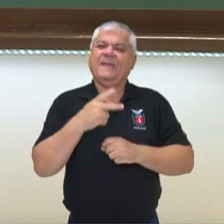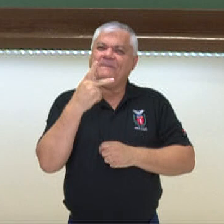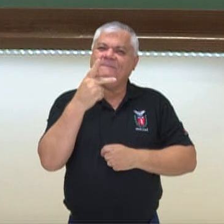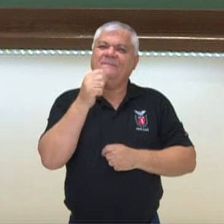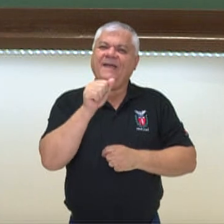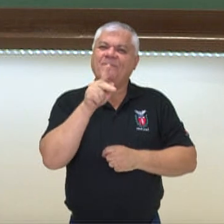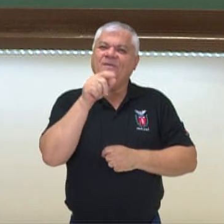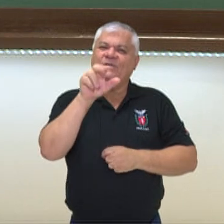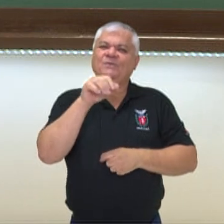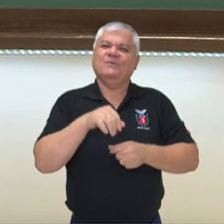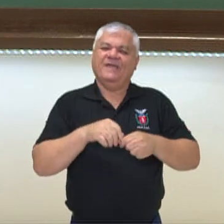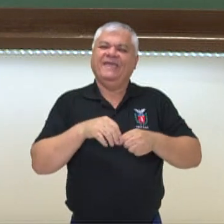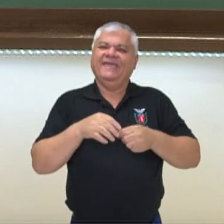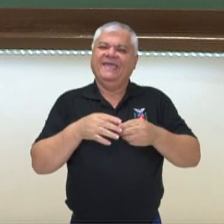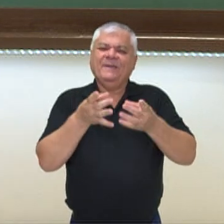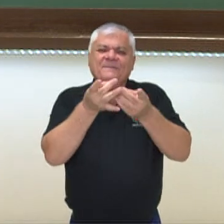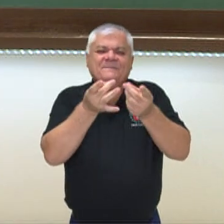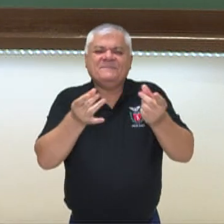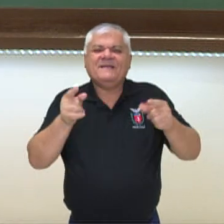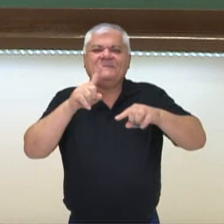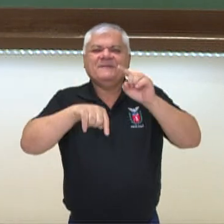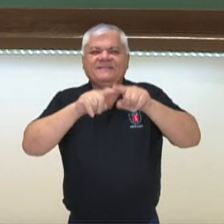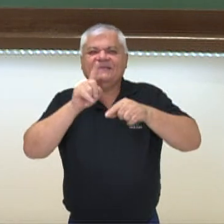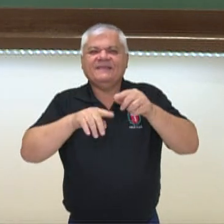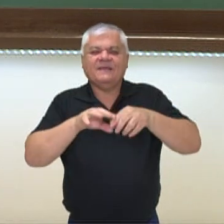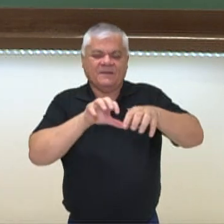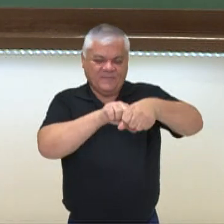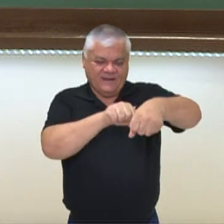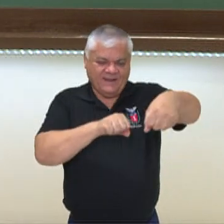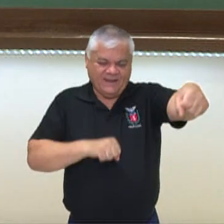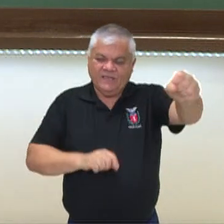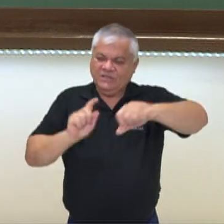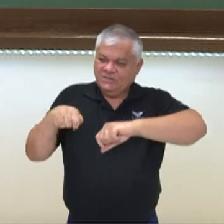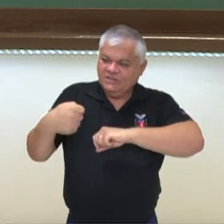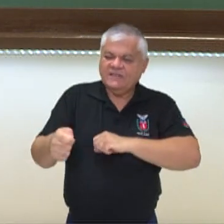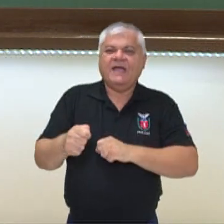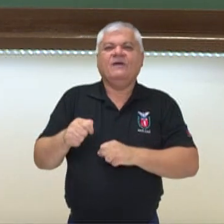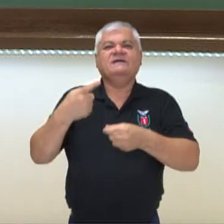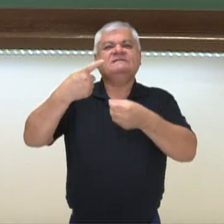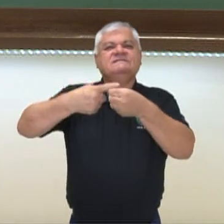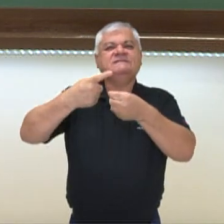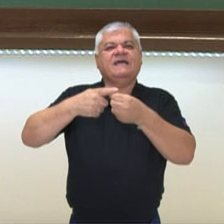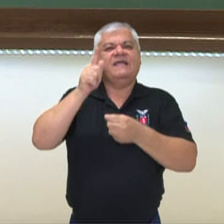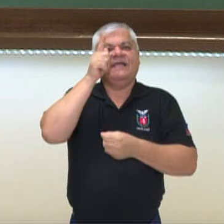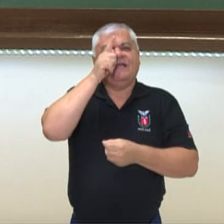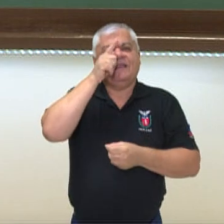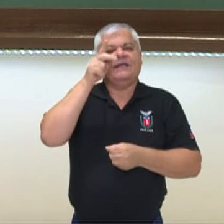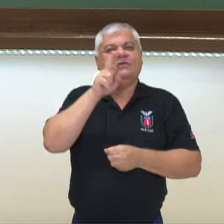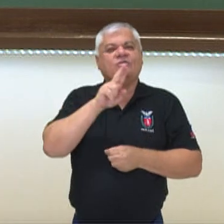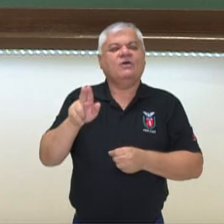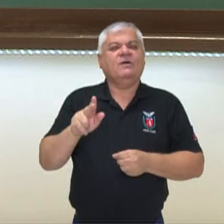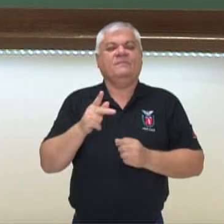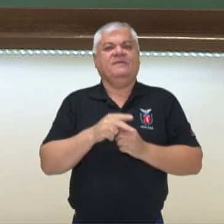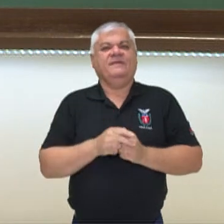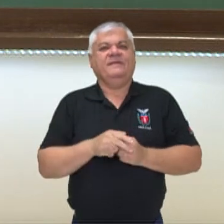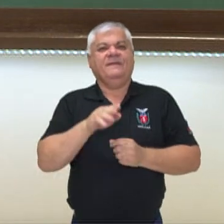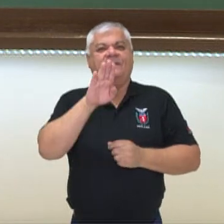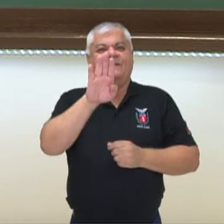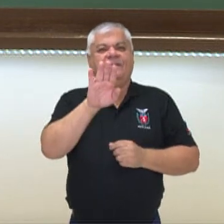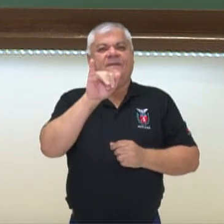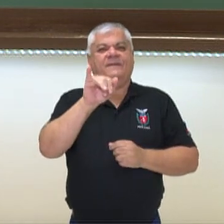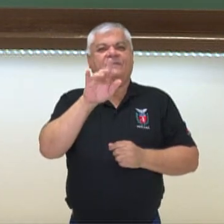pergaminhos de papiro. Então, a palavra Bíblia vem do nome da cidade grega, onde começou toda essa confecção dos